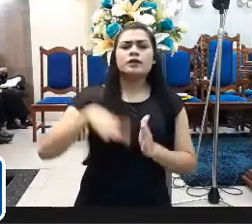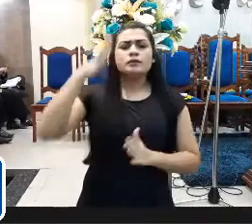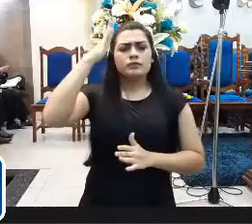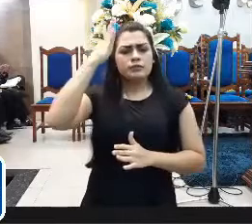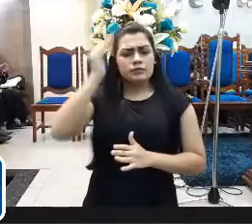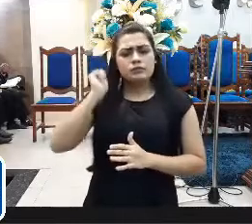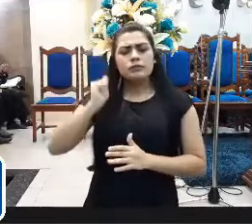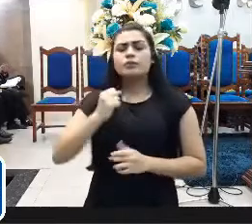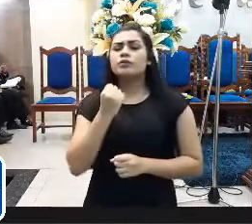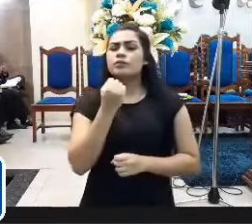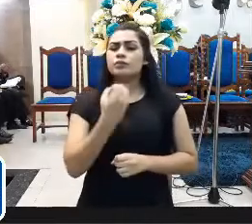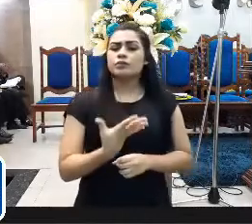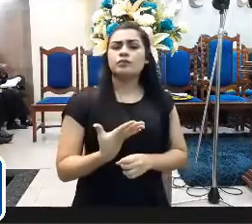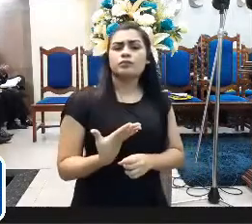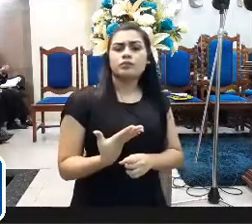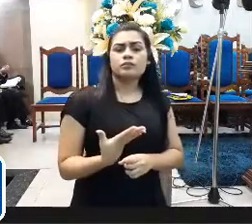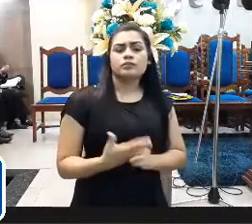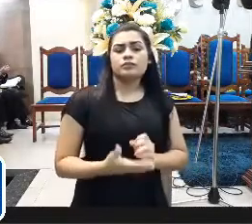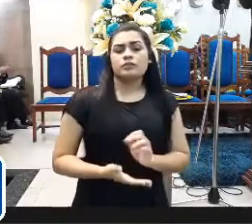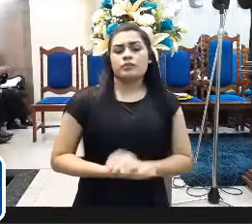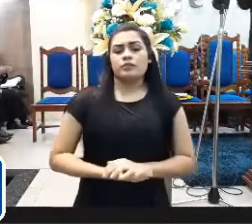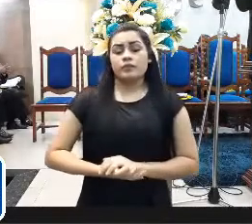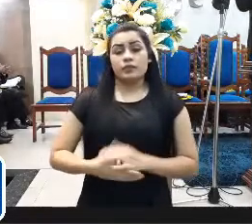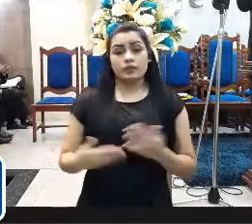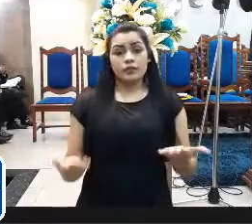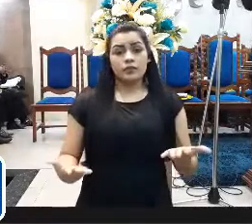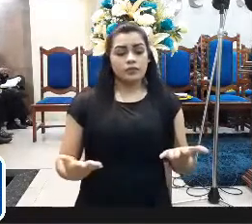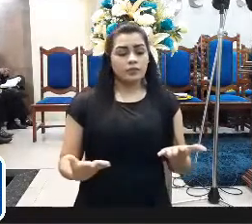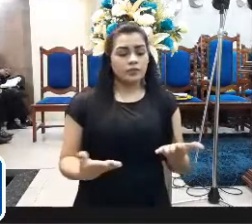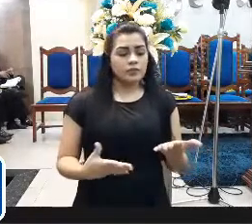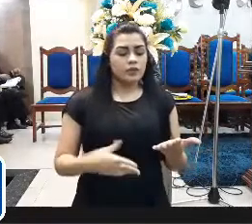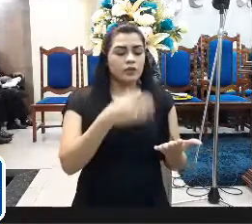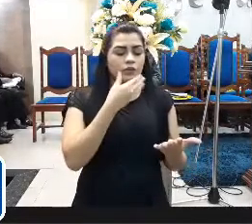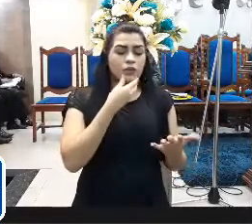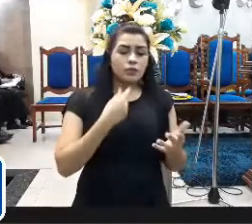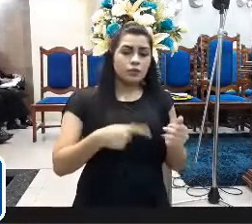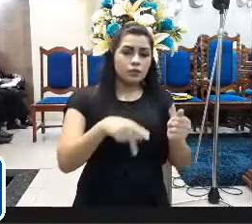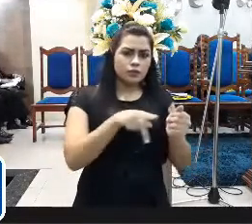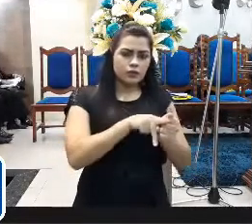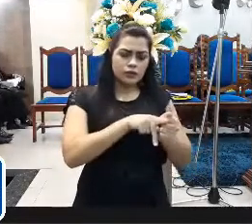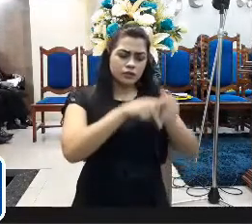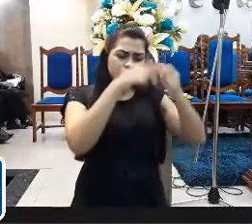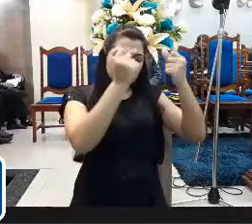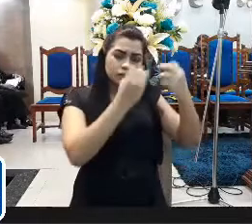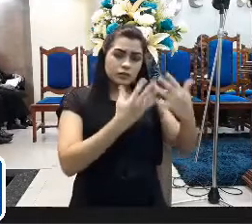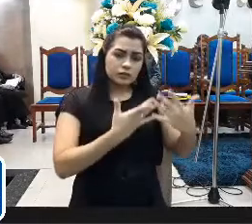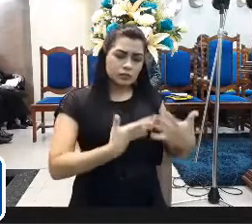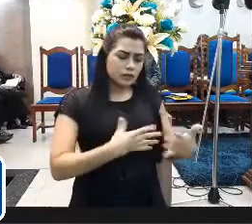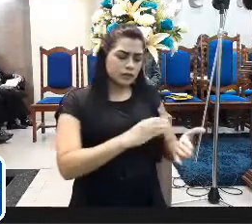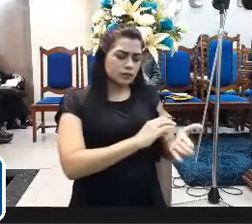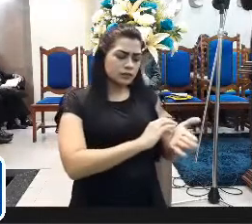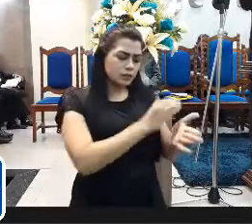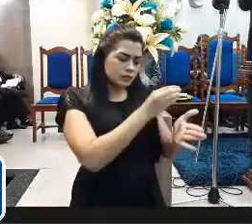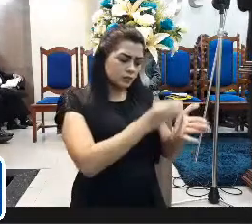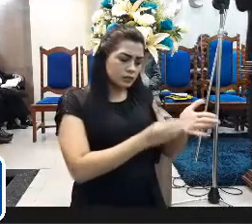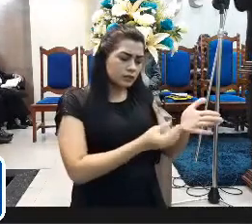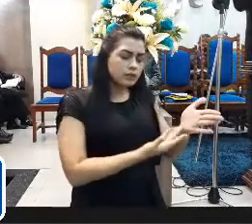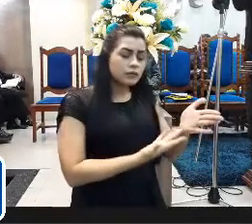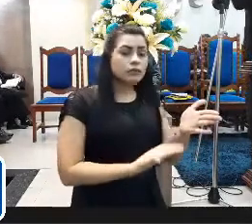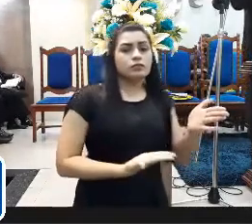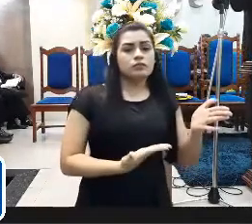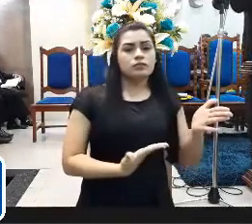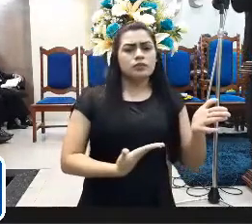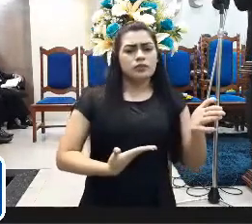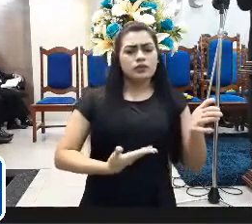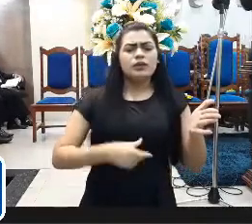pena, a glória que vem. Então Pedro deixa claro aqui nesse capítulo que a magnitude, a variedade de